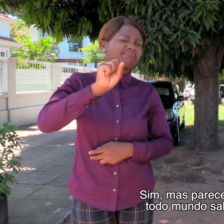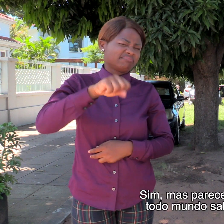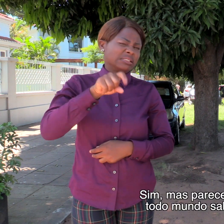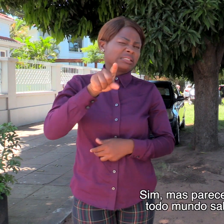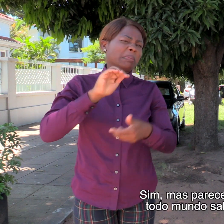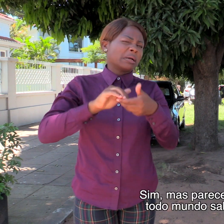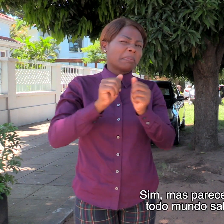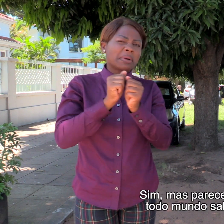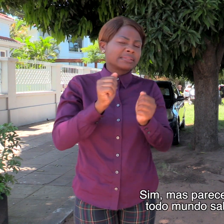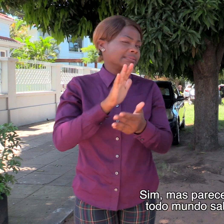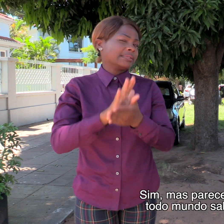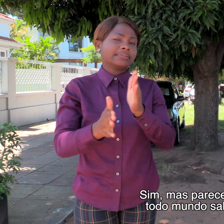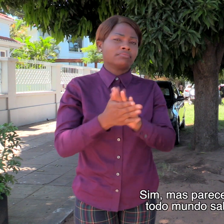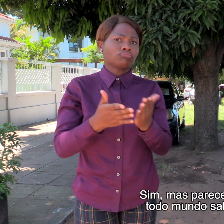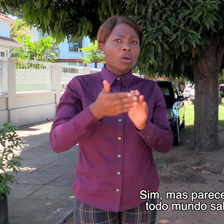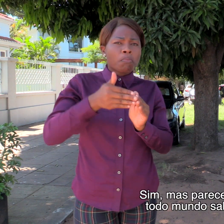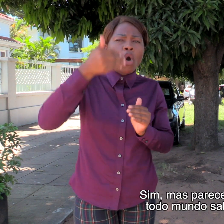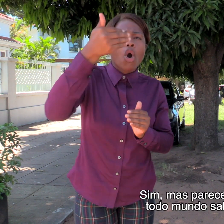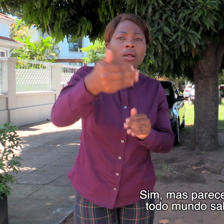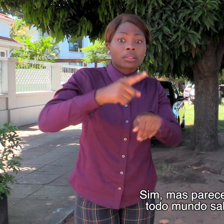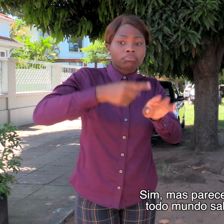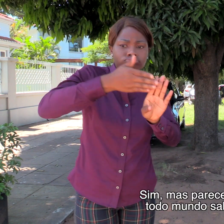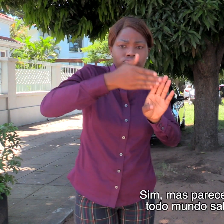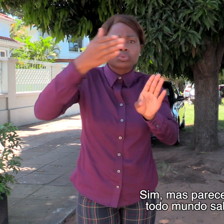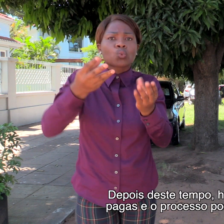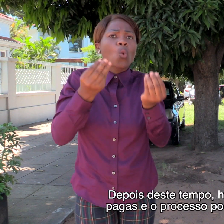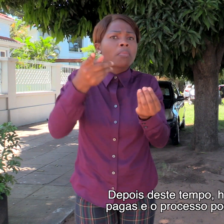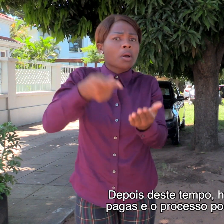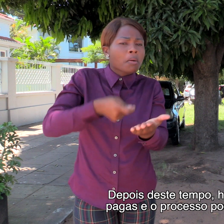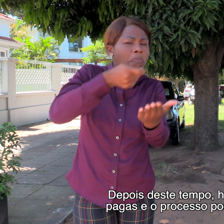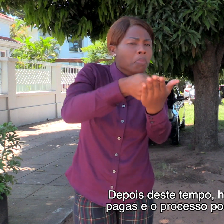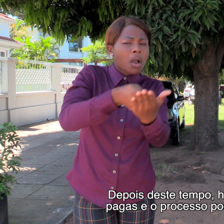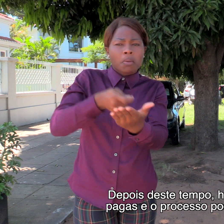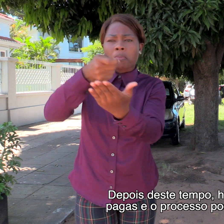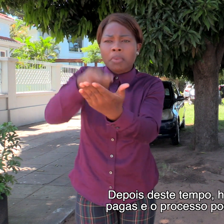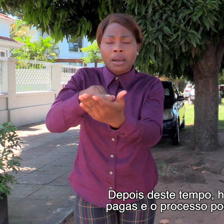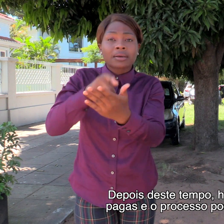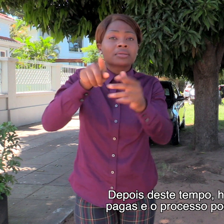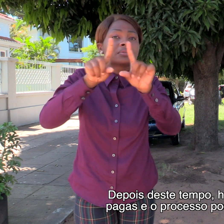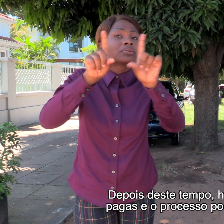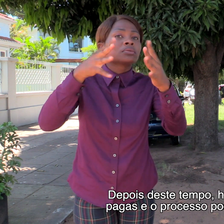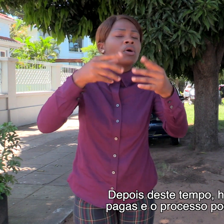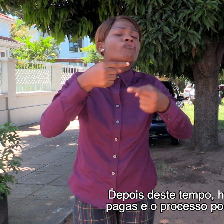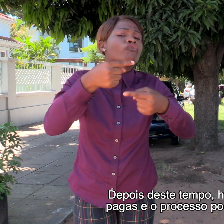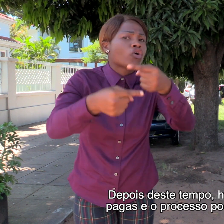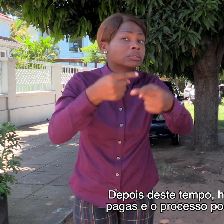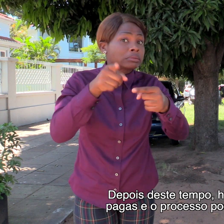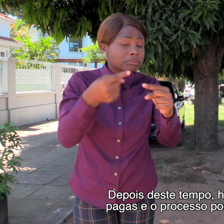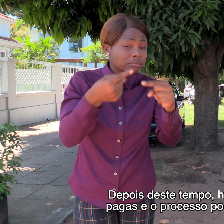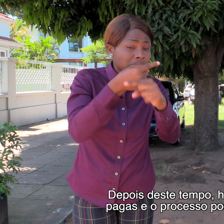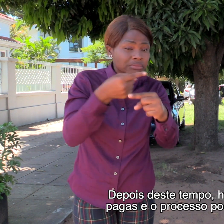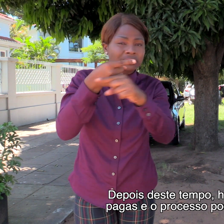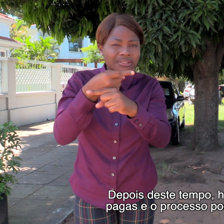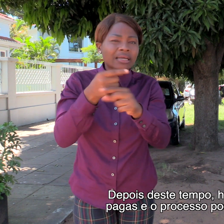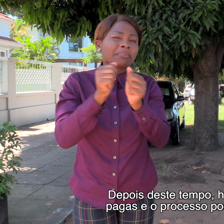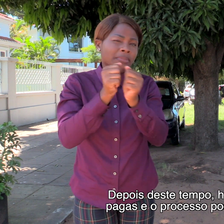Sim, mas parece que nem todo mundo sabe disso. Depois deste tempo, há taxas a serem pagas e o processo